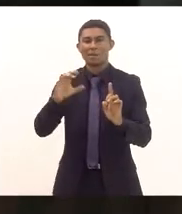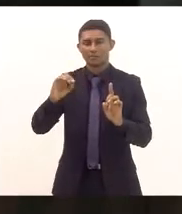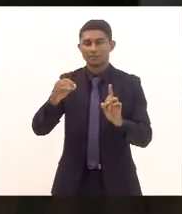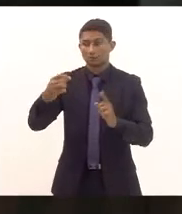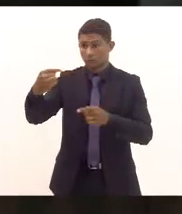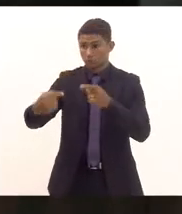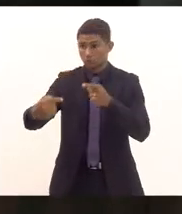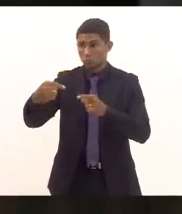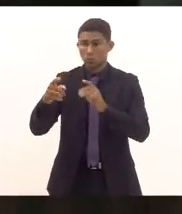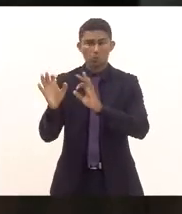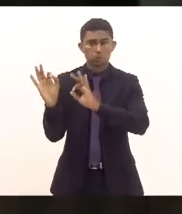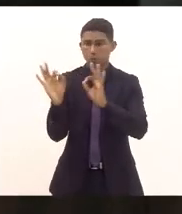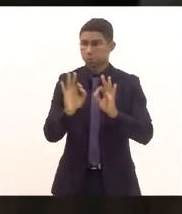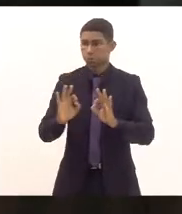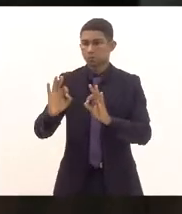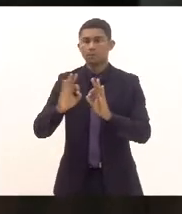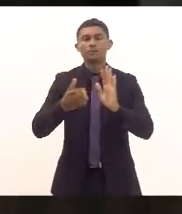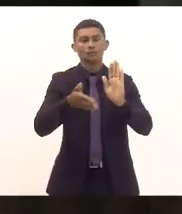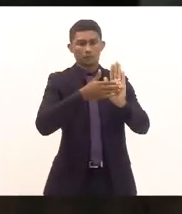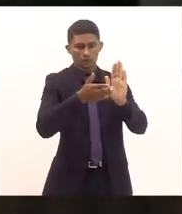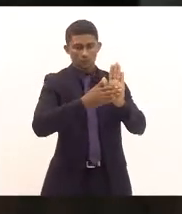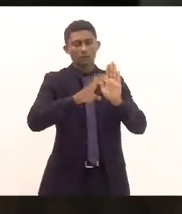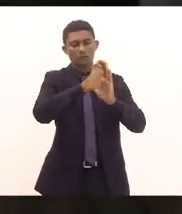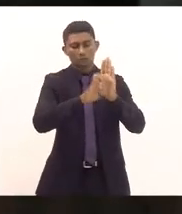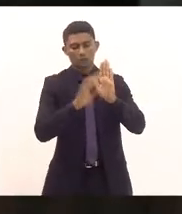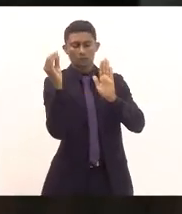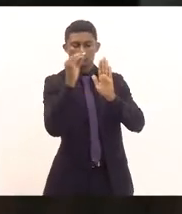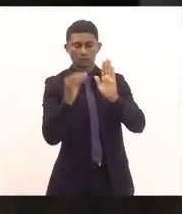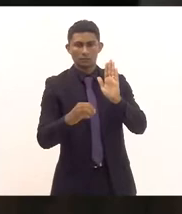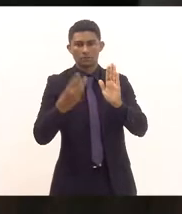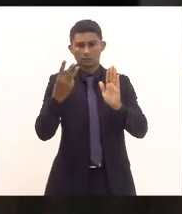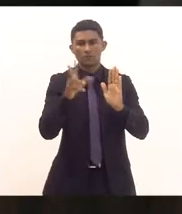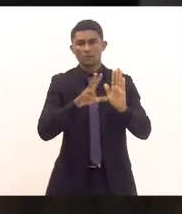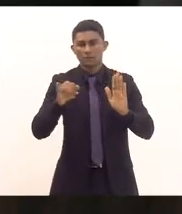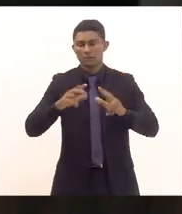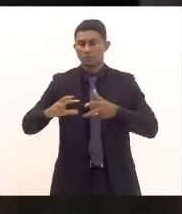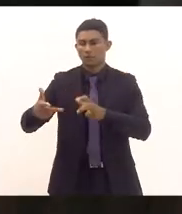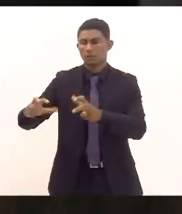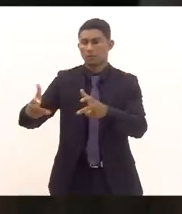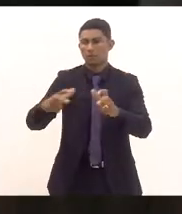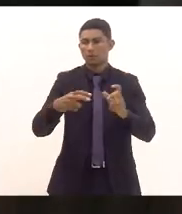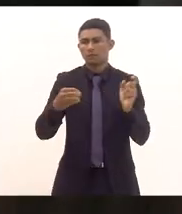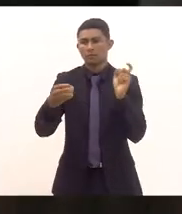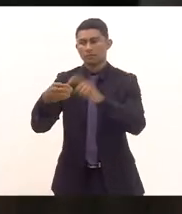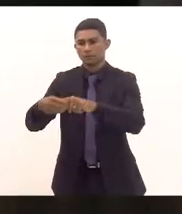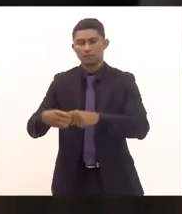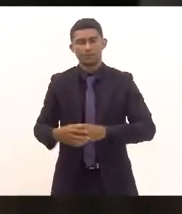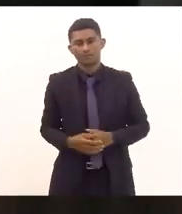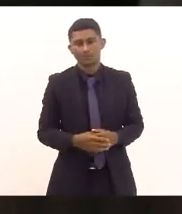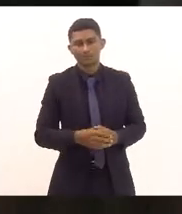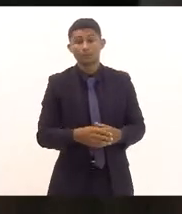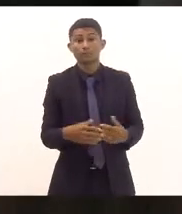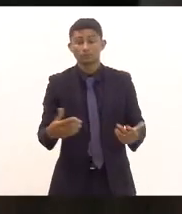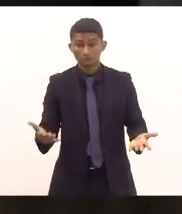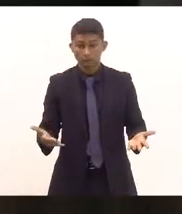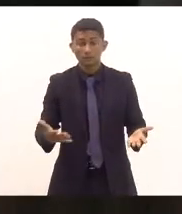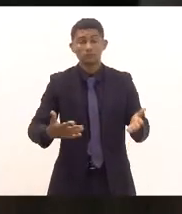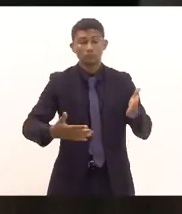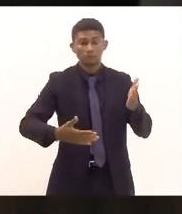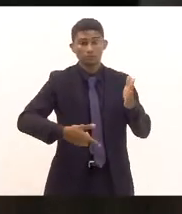encerrada a discussão presente proposta recebeu três emendas e retorna as comissões não tem discussão